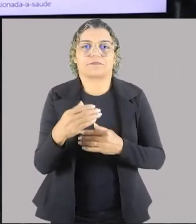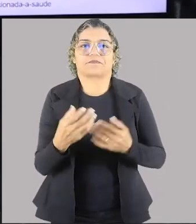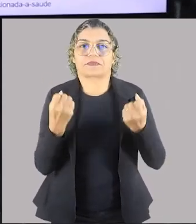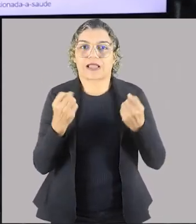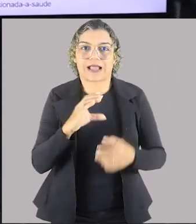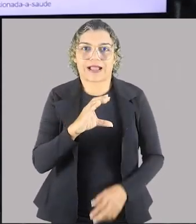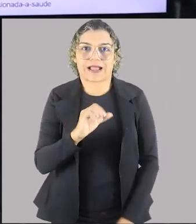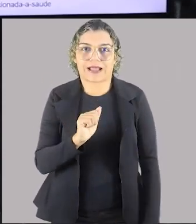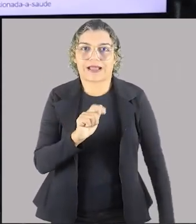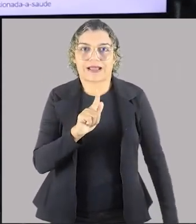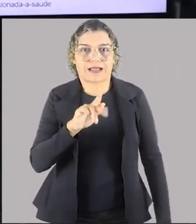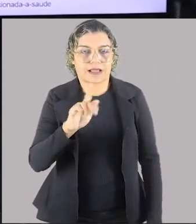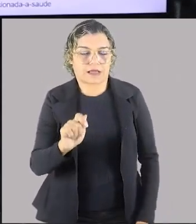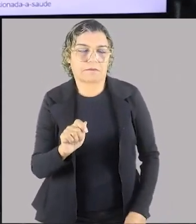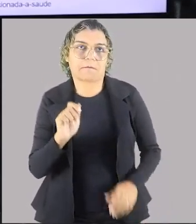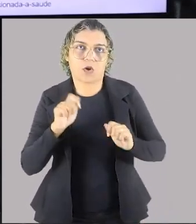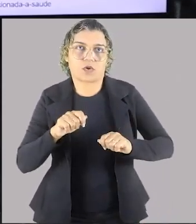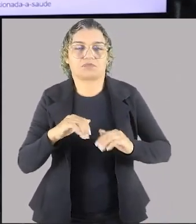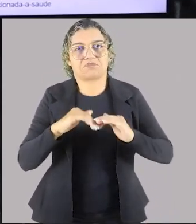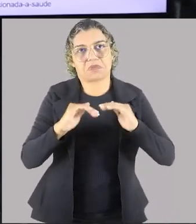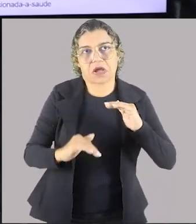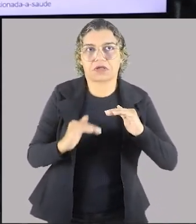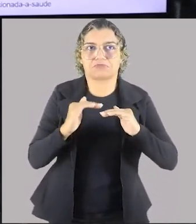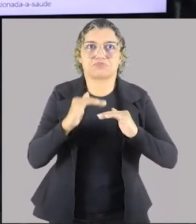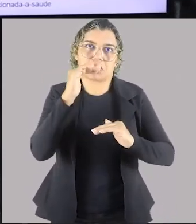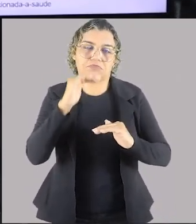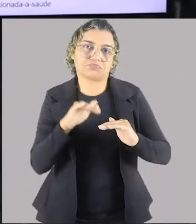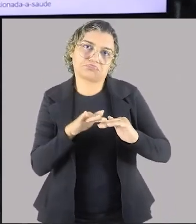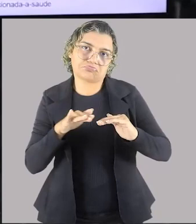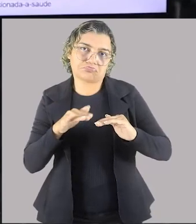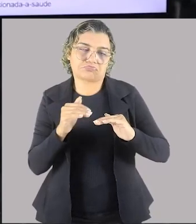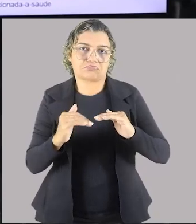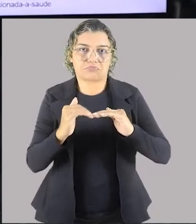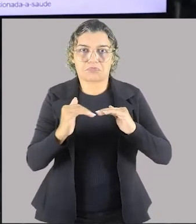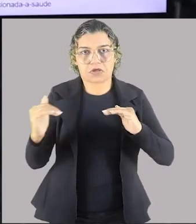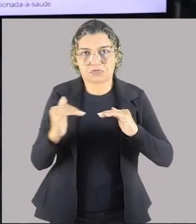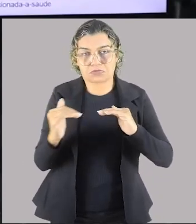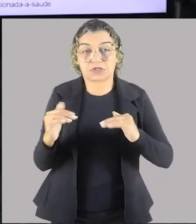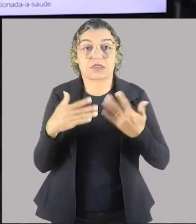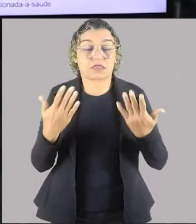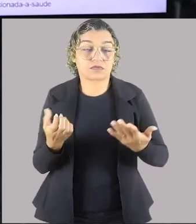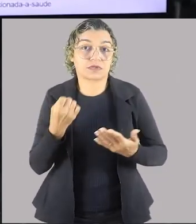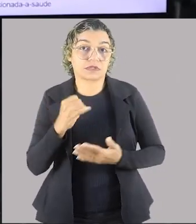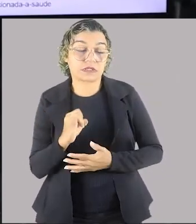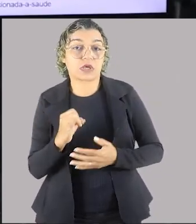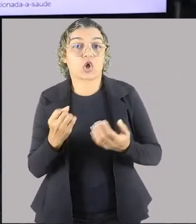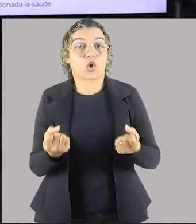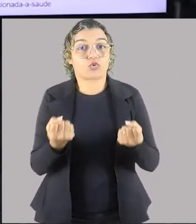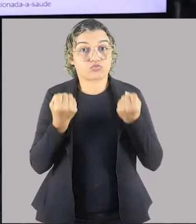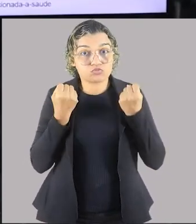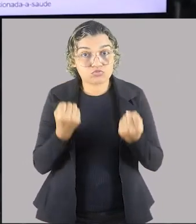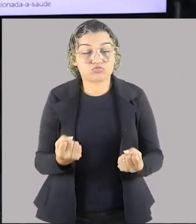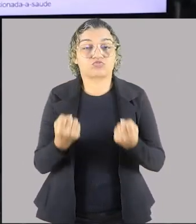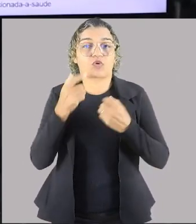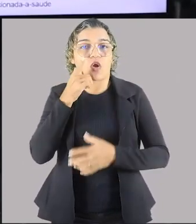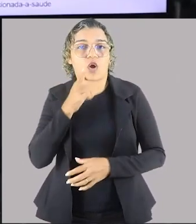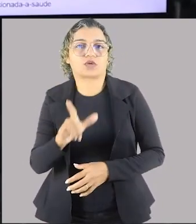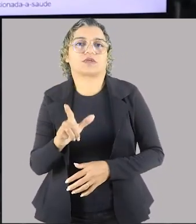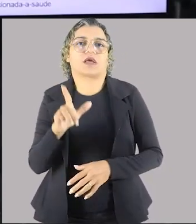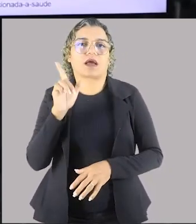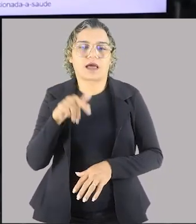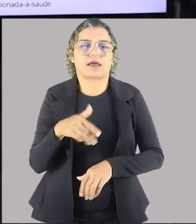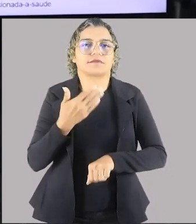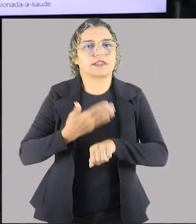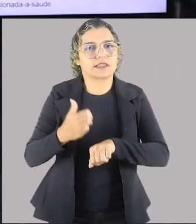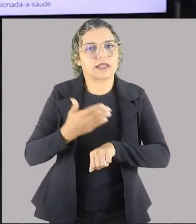pode ser baixa, ela pode ser média, ela pode ser alta. Então, se ele consegue vencer essa carga, ele vai estar trabalhando a